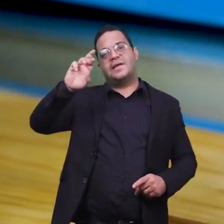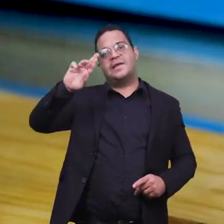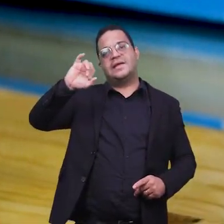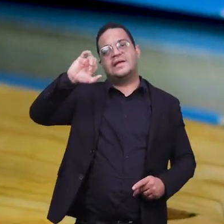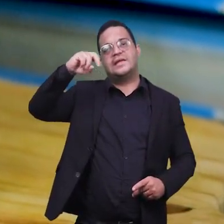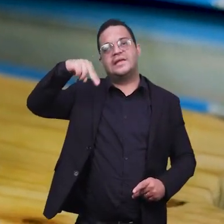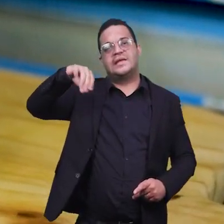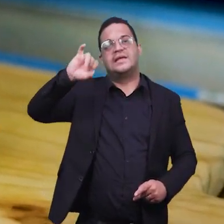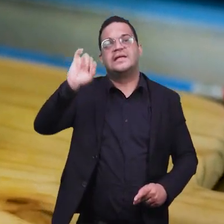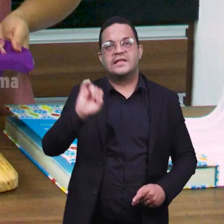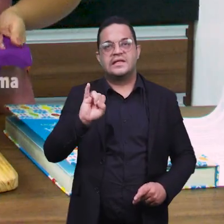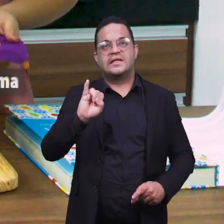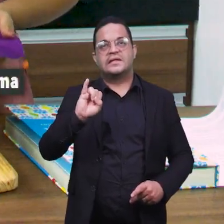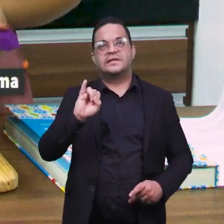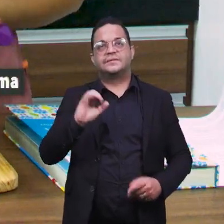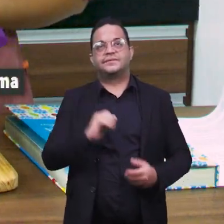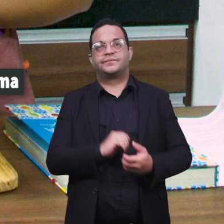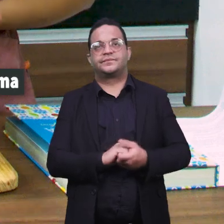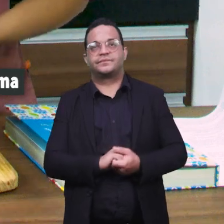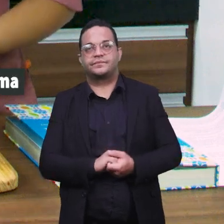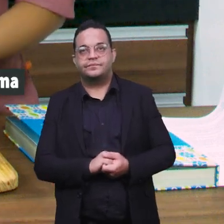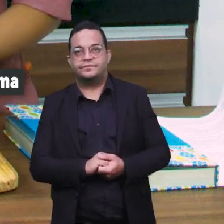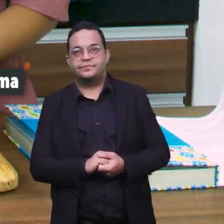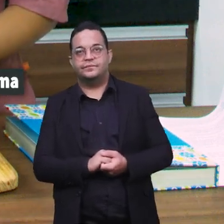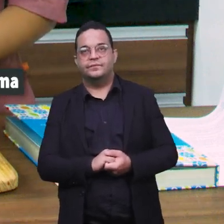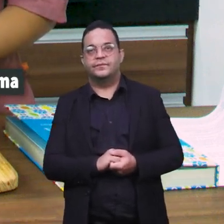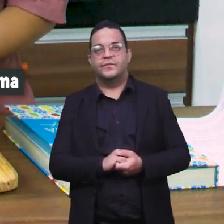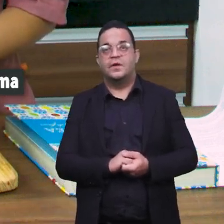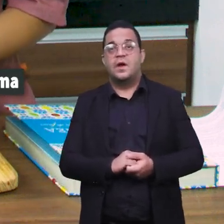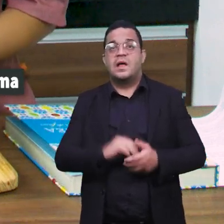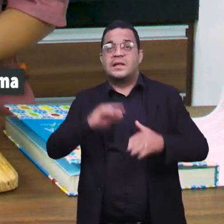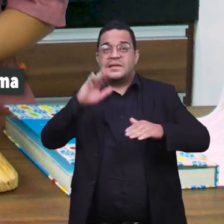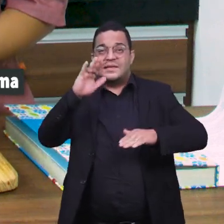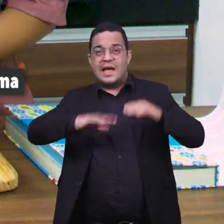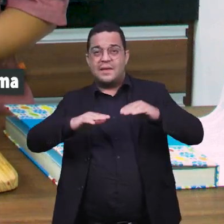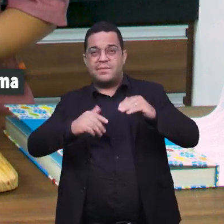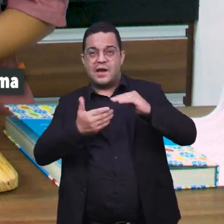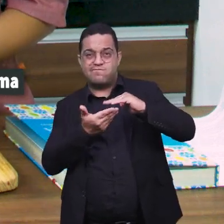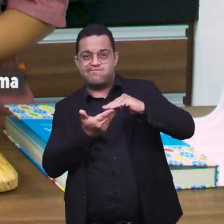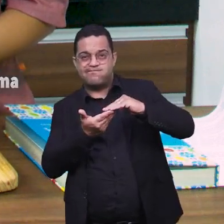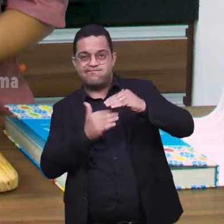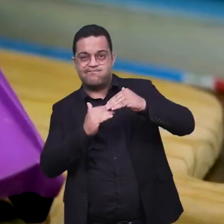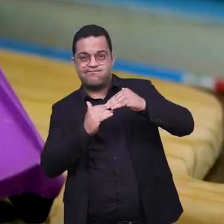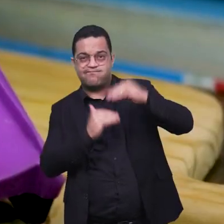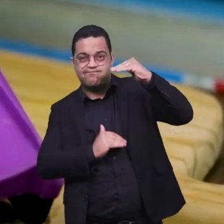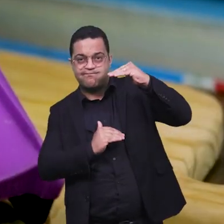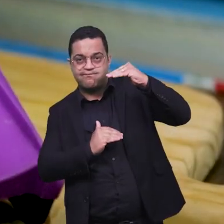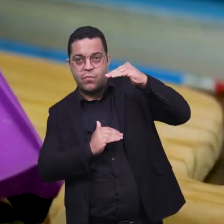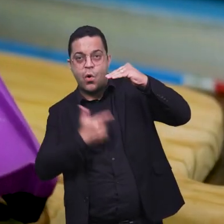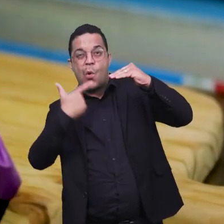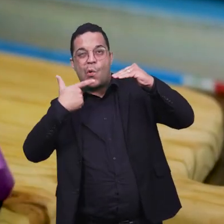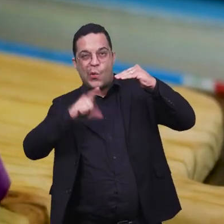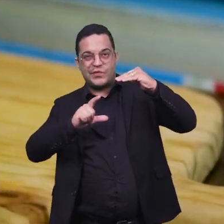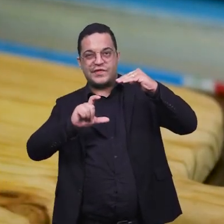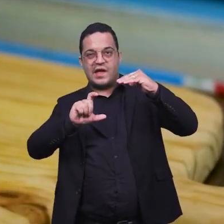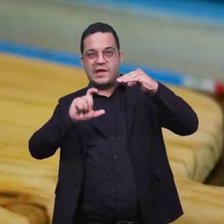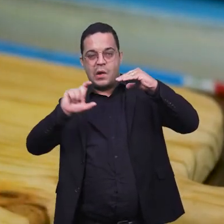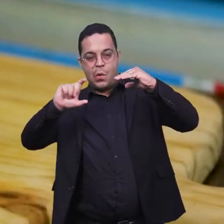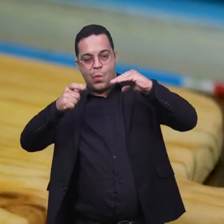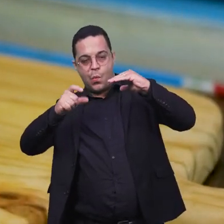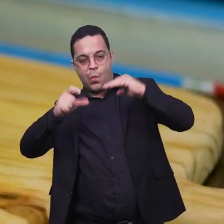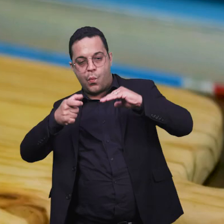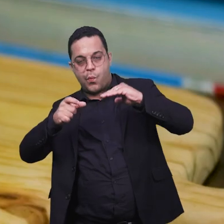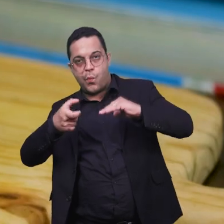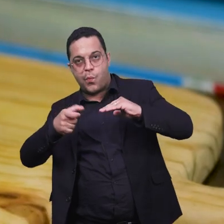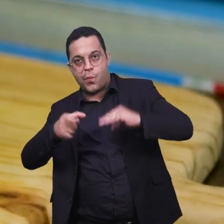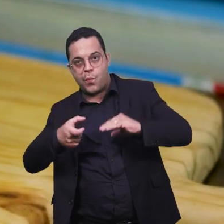gente. E olha que maravilha. Aqui eu consigo regular o tamanho que eu quero. Então,